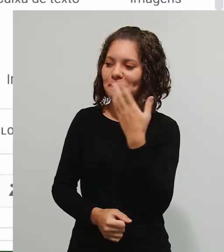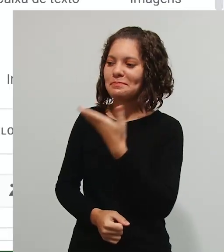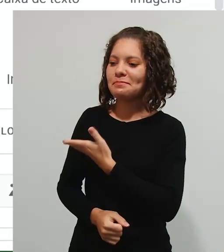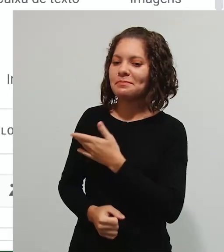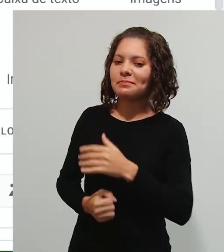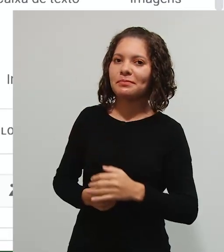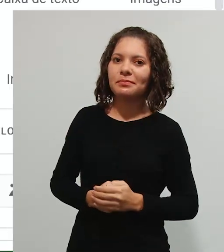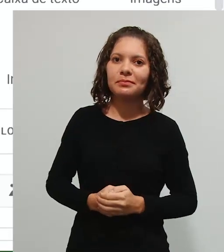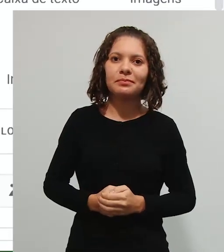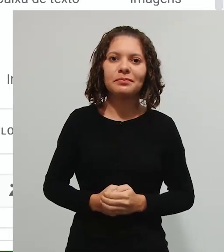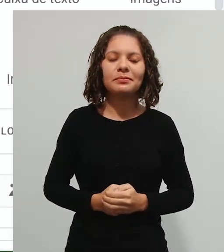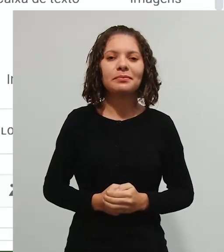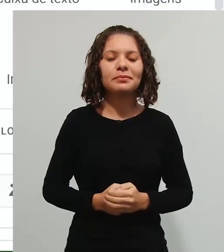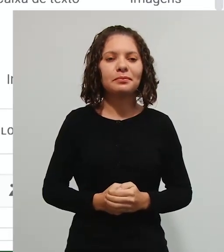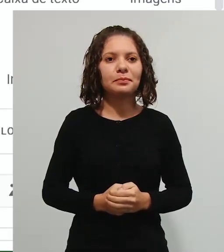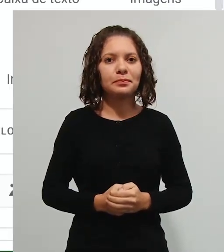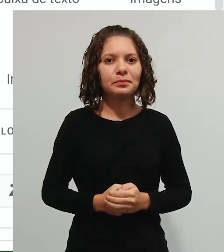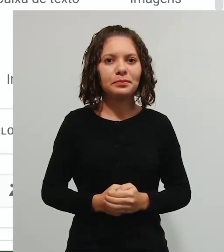está